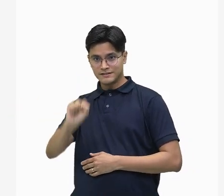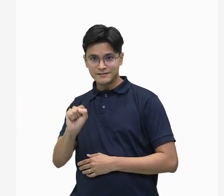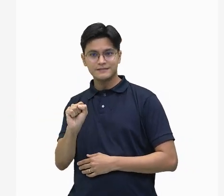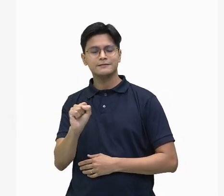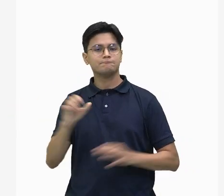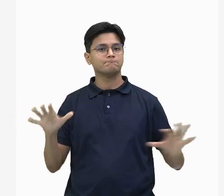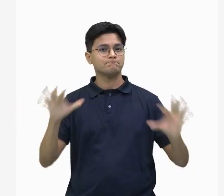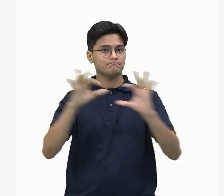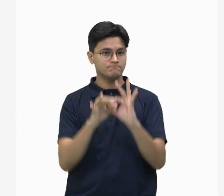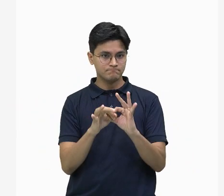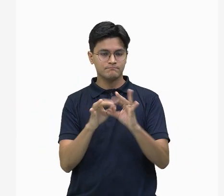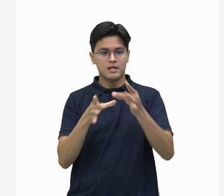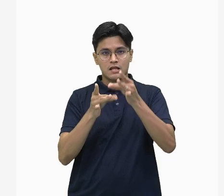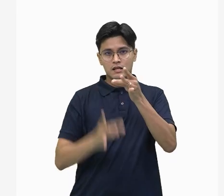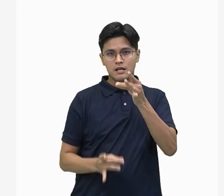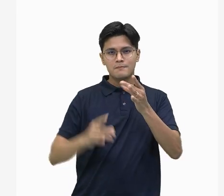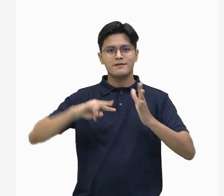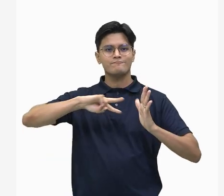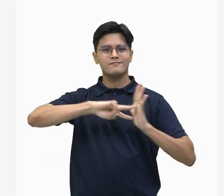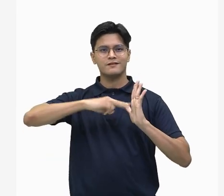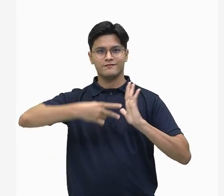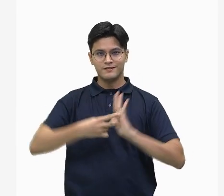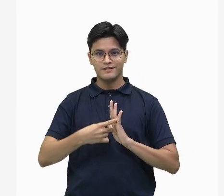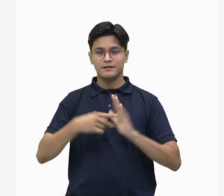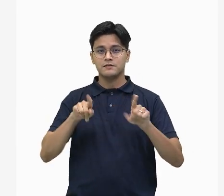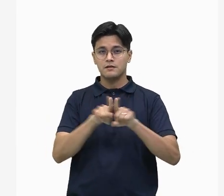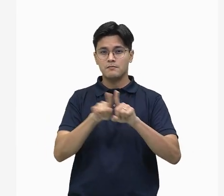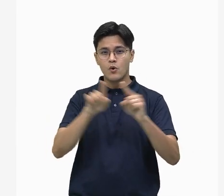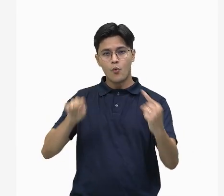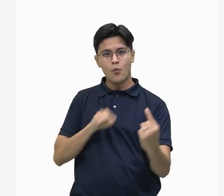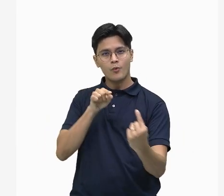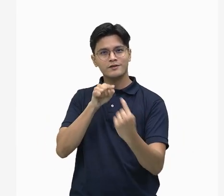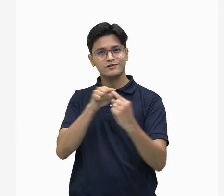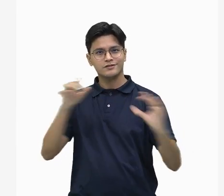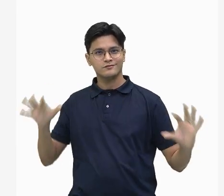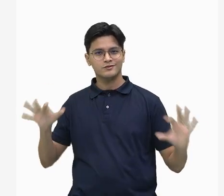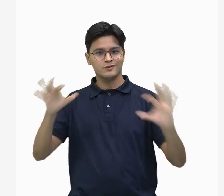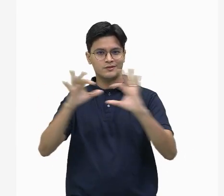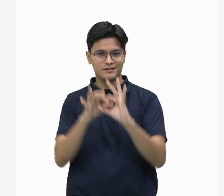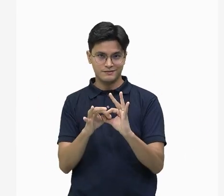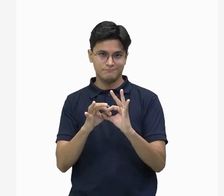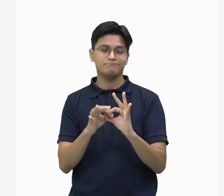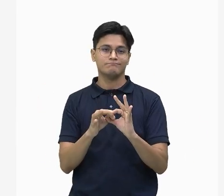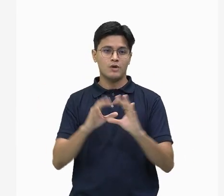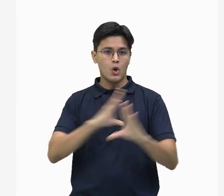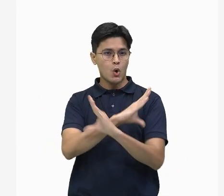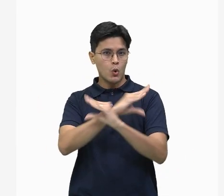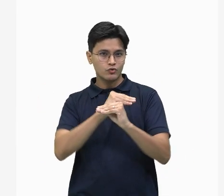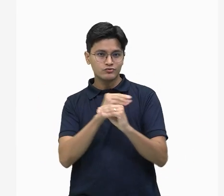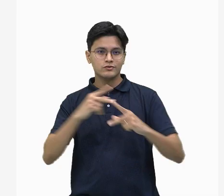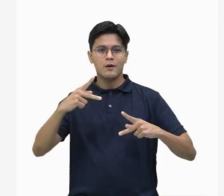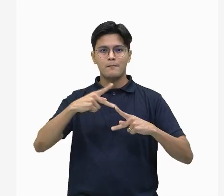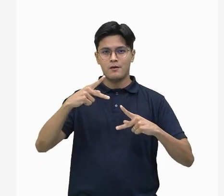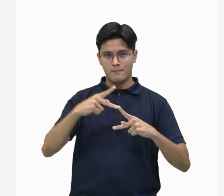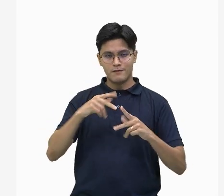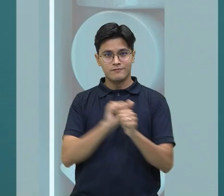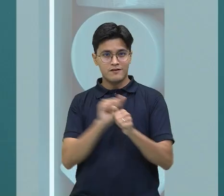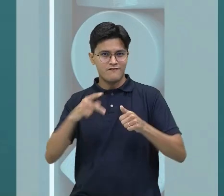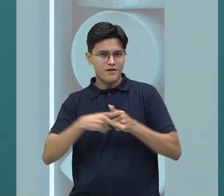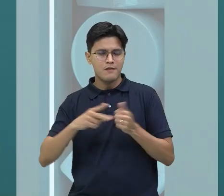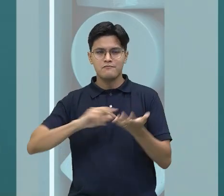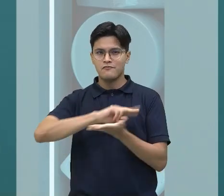nosso detalhamento, significados e função dos conectores, conjunções, preposições, advérbios, entre